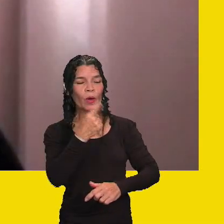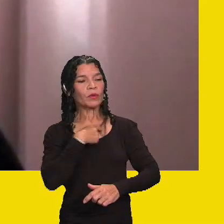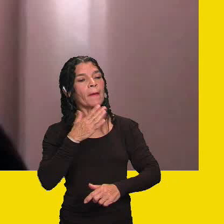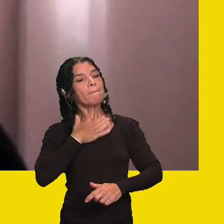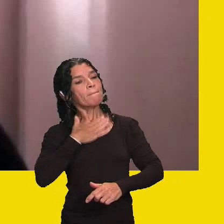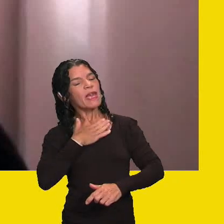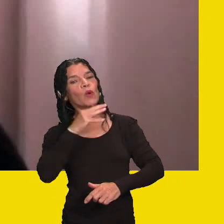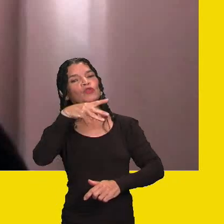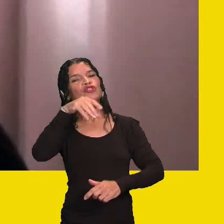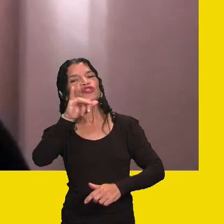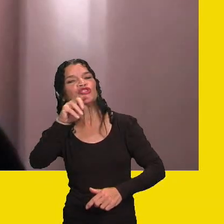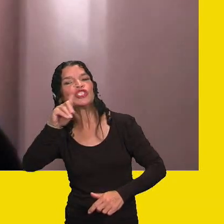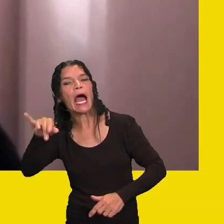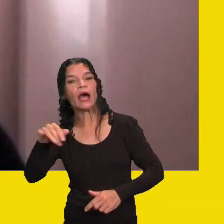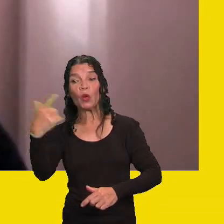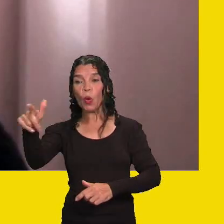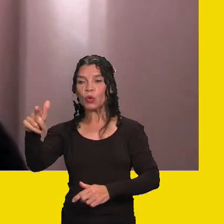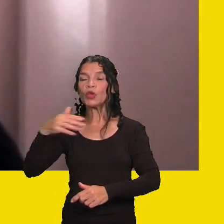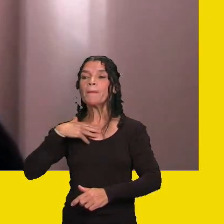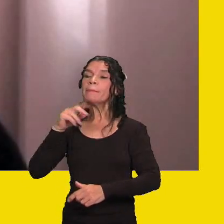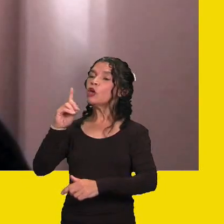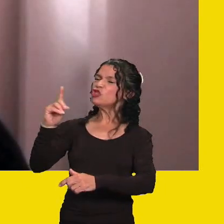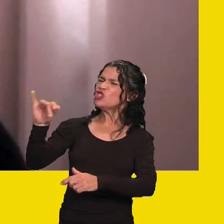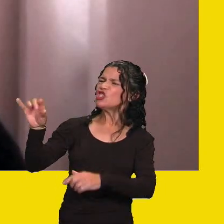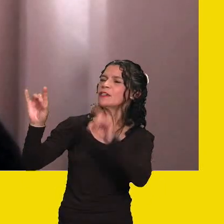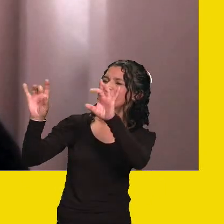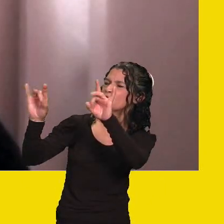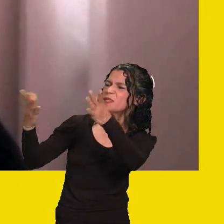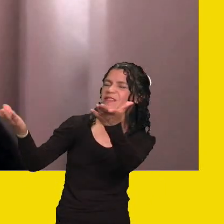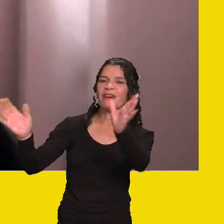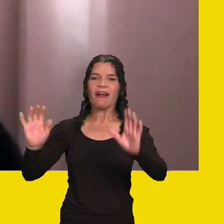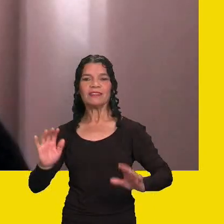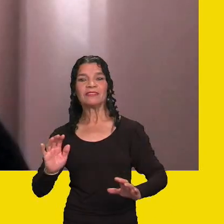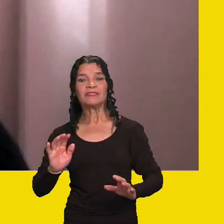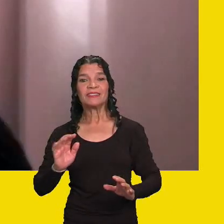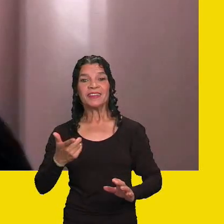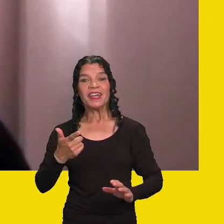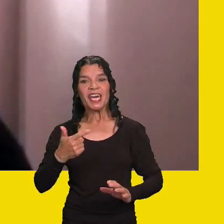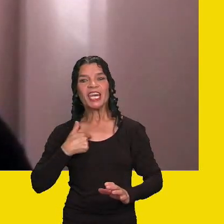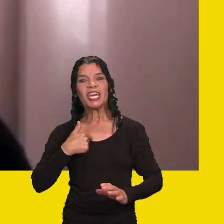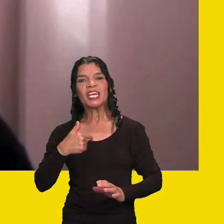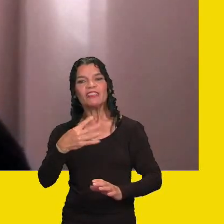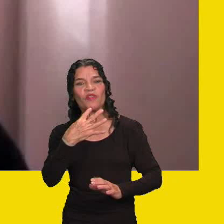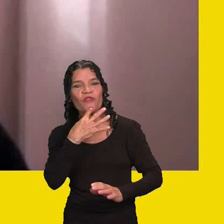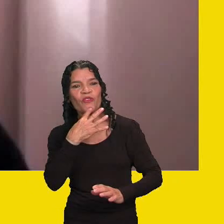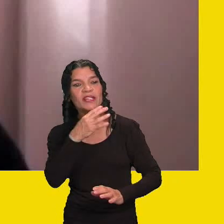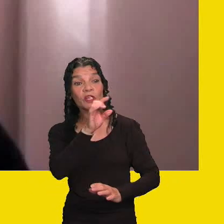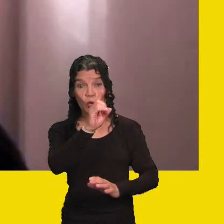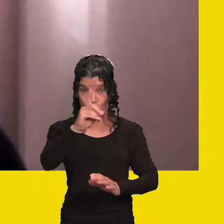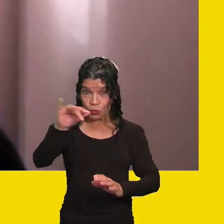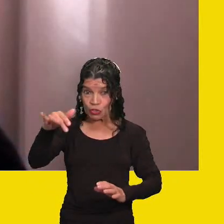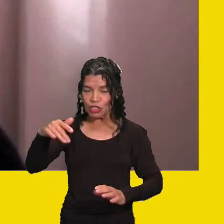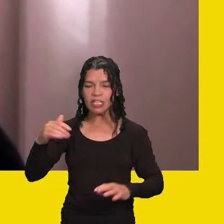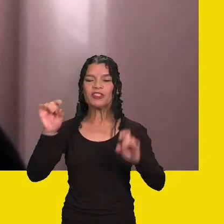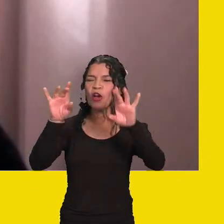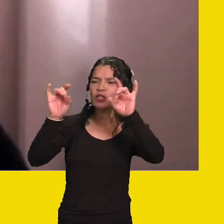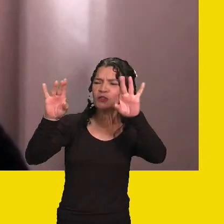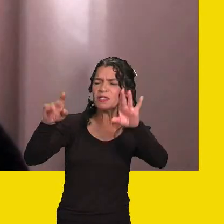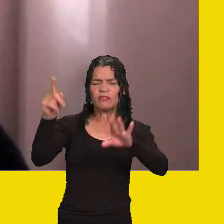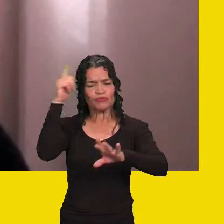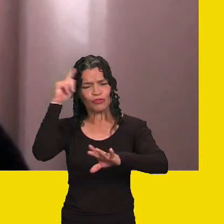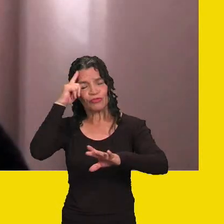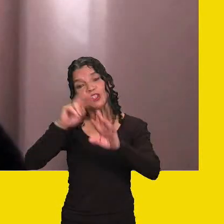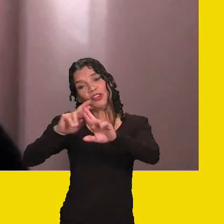diário. Outro disse meus dias especiais, né? Então, assim, se reconheceu que os dias são especiais, por mais comuns que sejam,